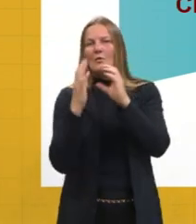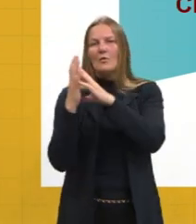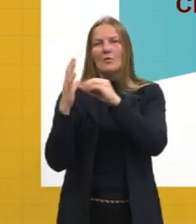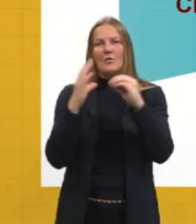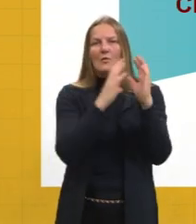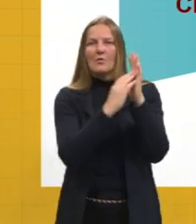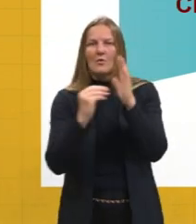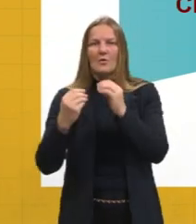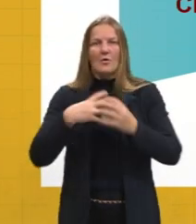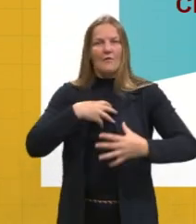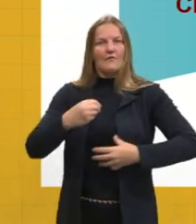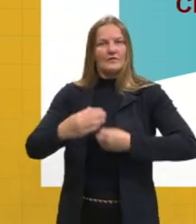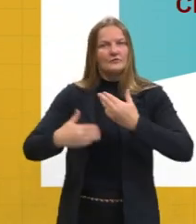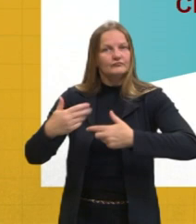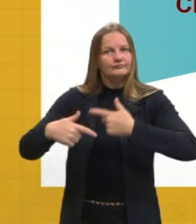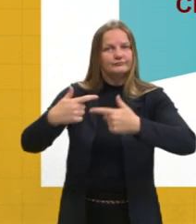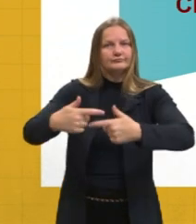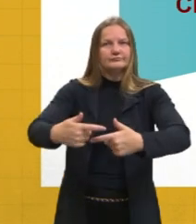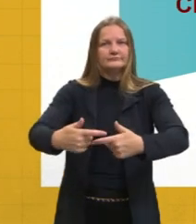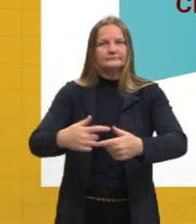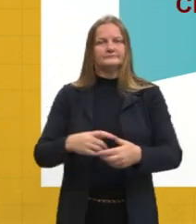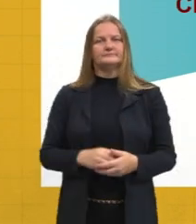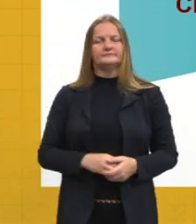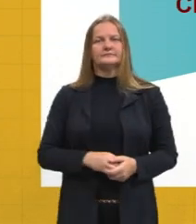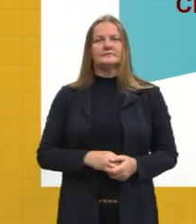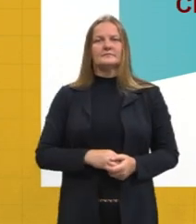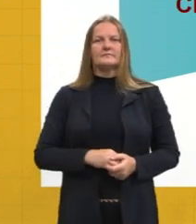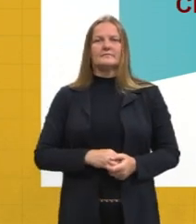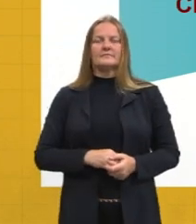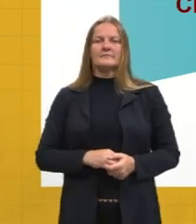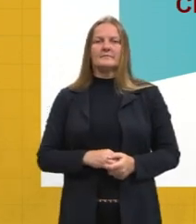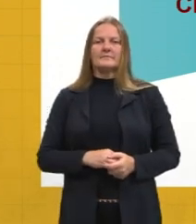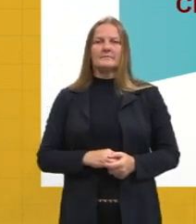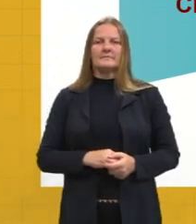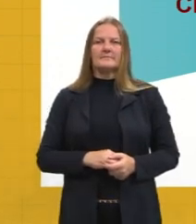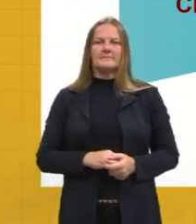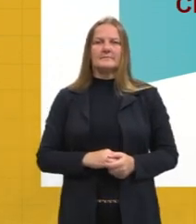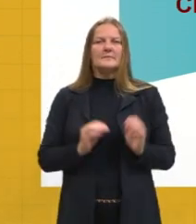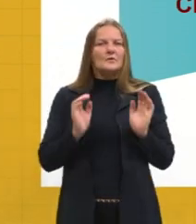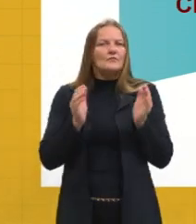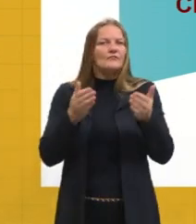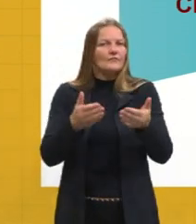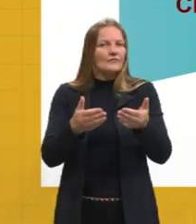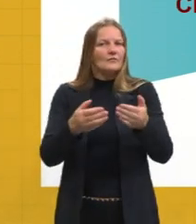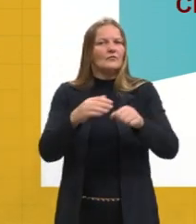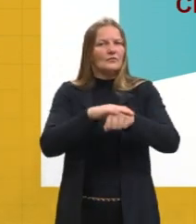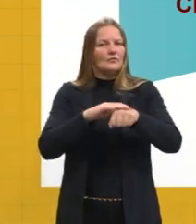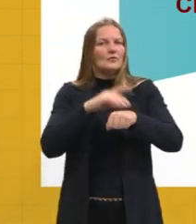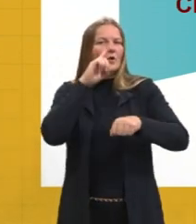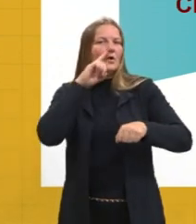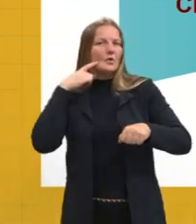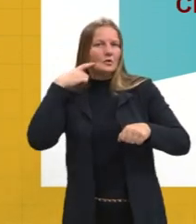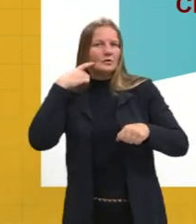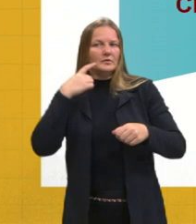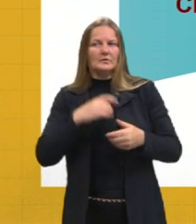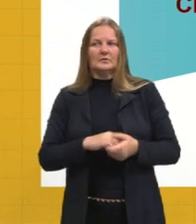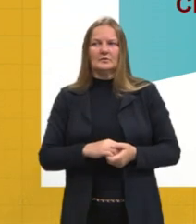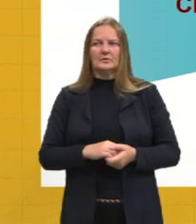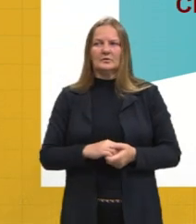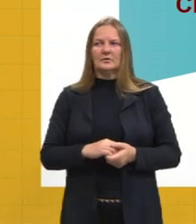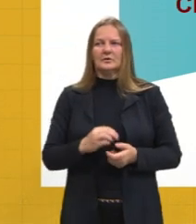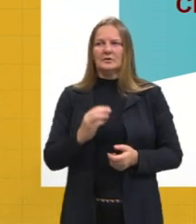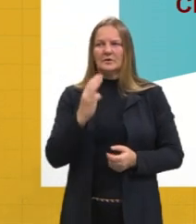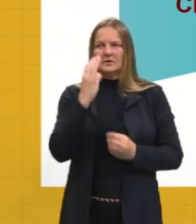tá falando essa escolhas as exclusiva para reprodução é de acordo a lei com Charles Darwin e